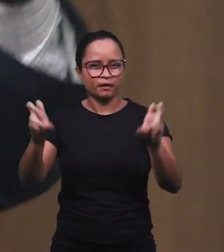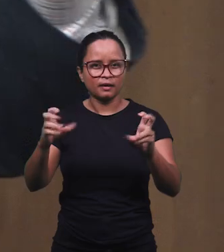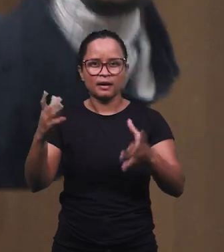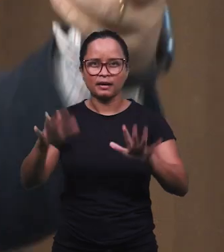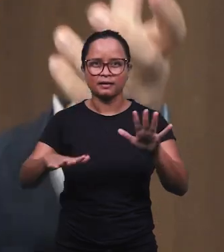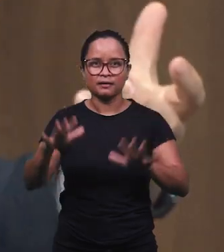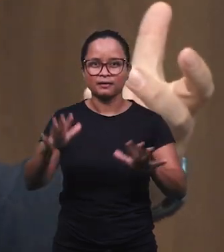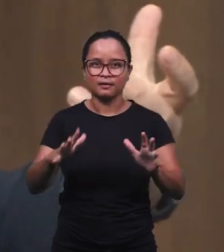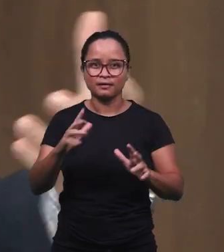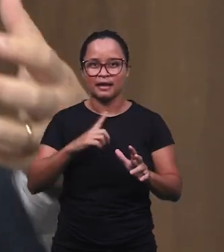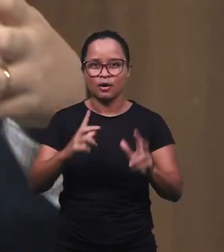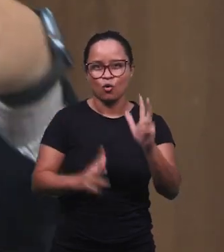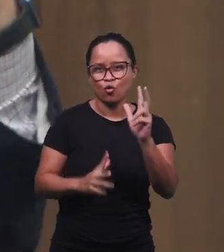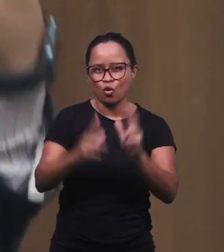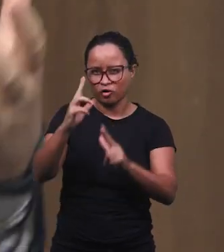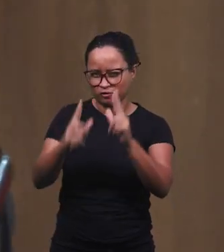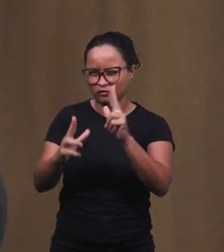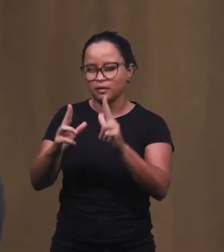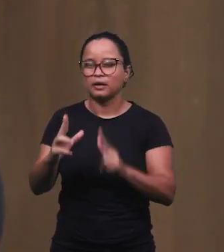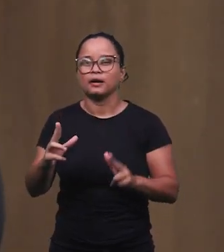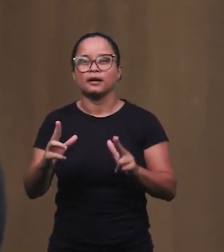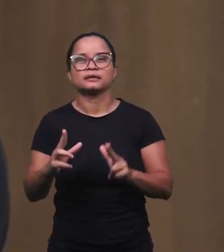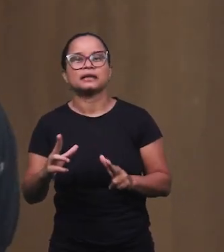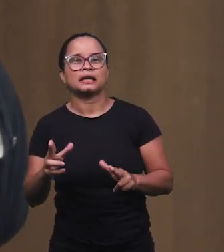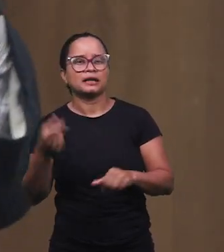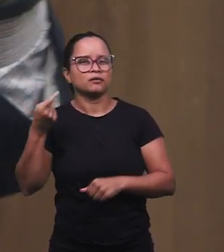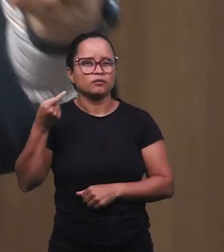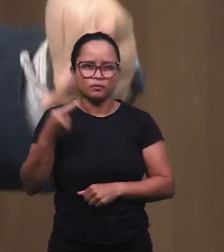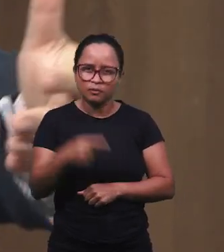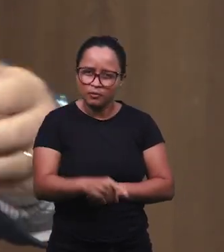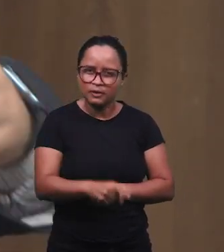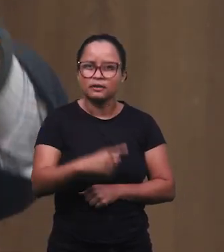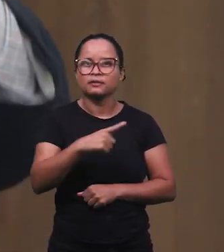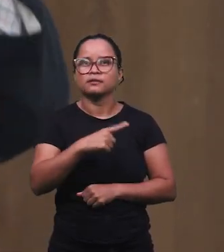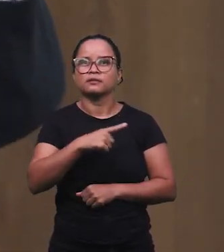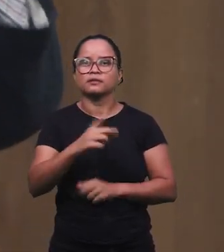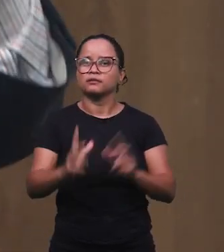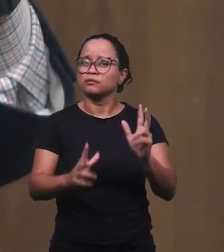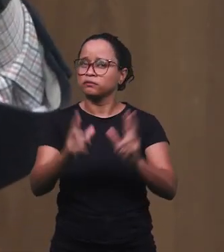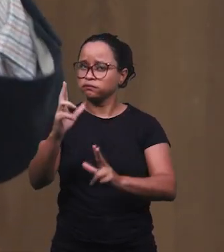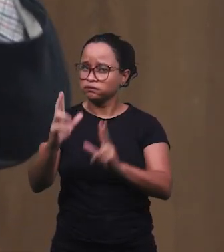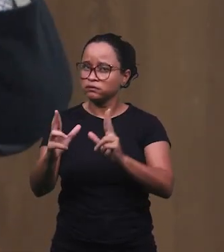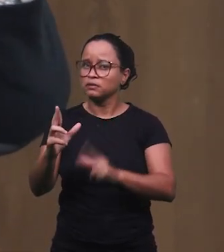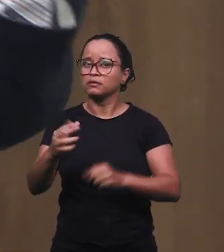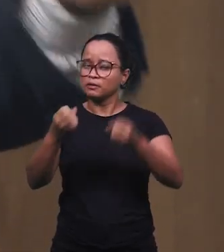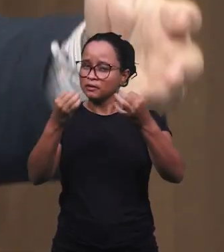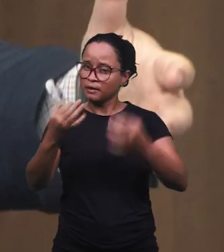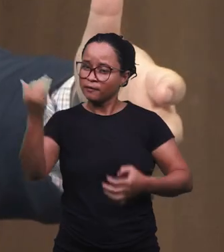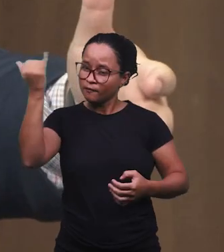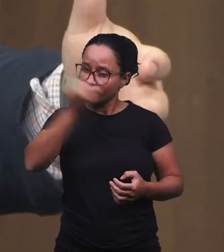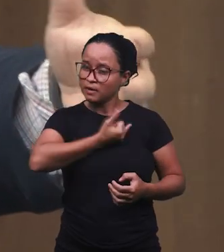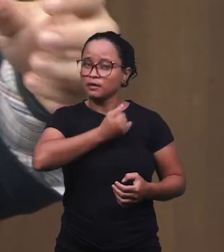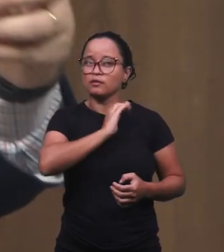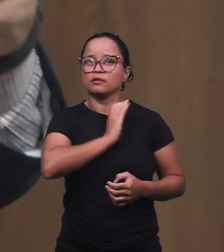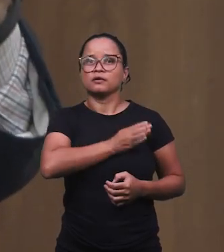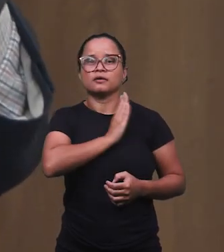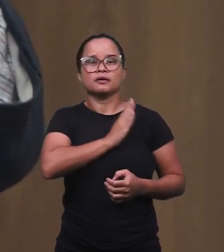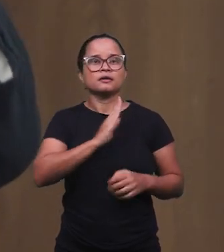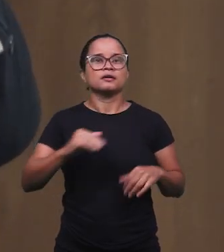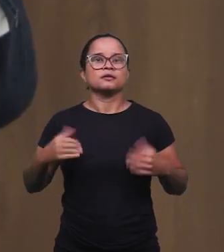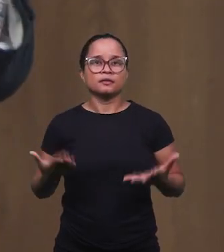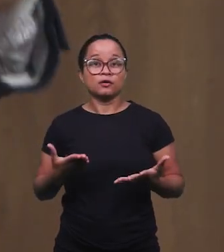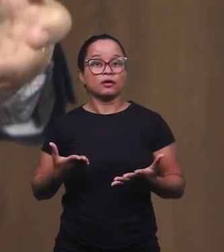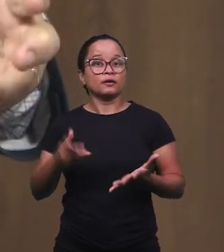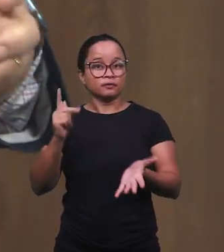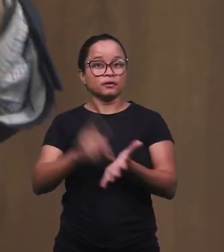às vezes os cortes, né? Os cortes, eles são muito profundos, às vezes escolhe cortes que vão falar o coração das pessoas.